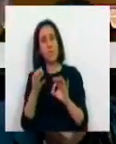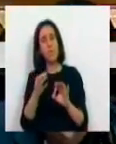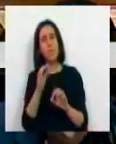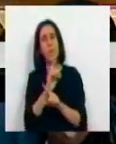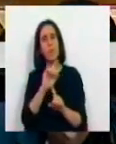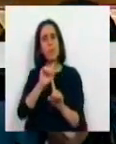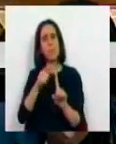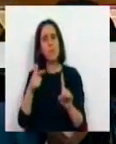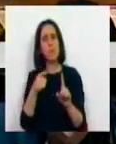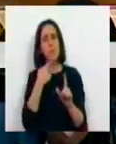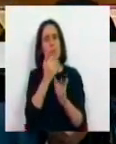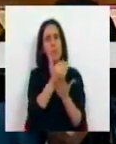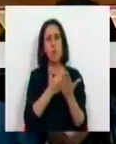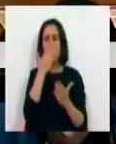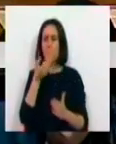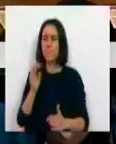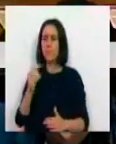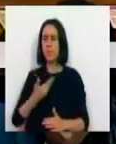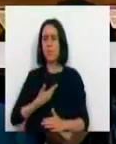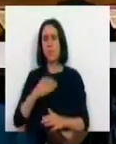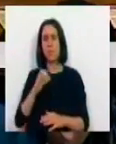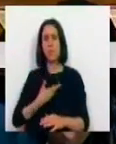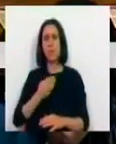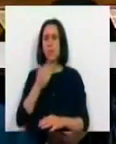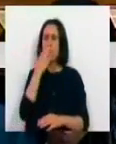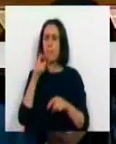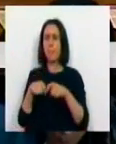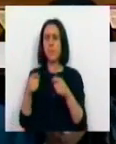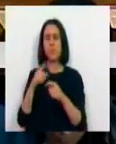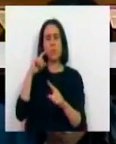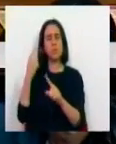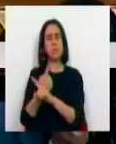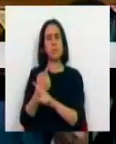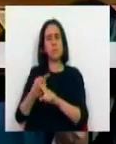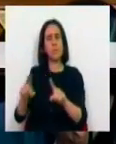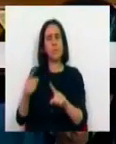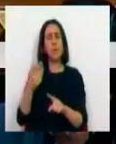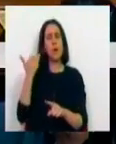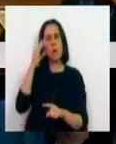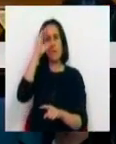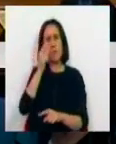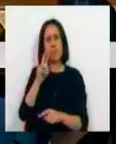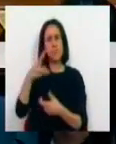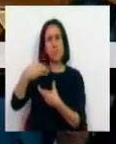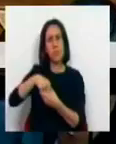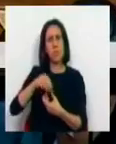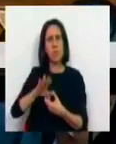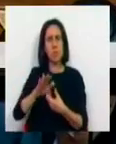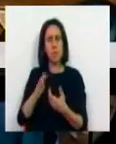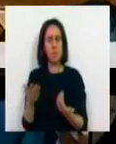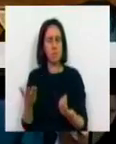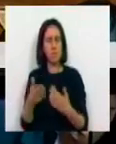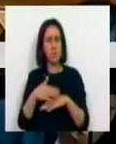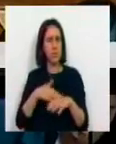como se este PSD e este CDS fossem outros partidos diferentes daqueles que integraram o anterior governo. Porque não